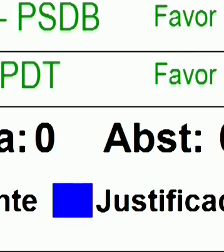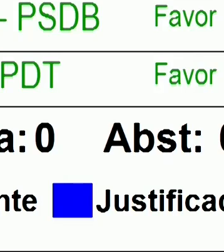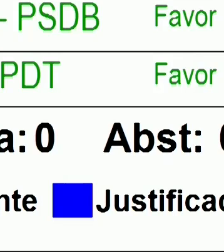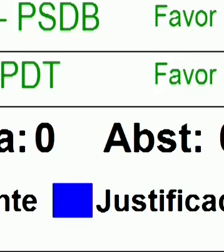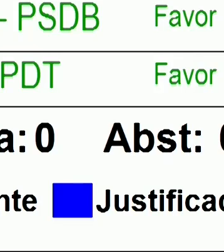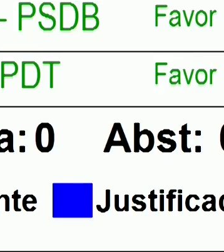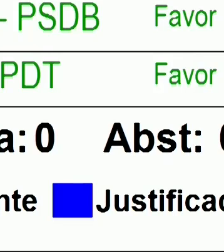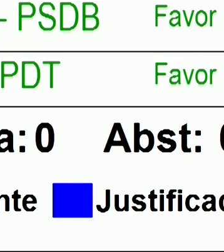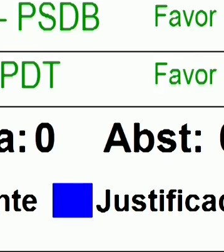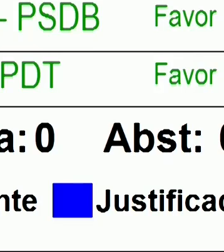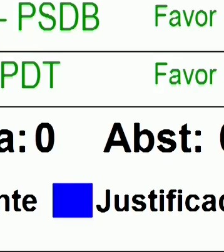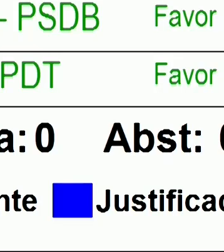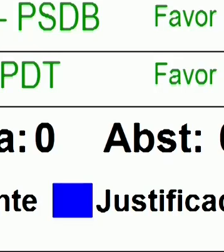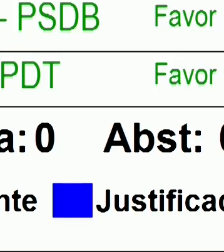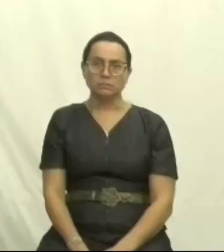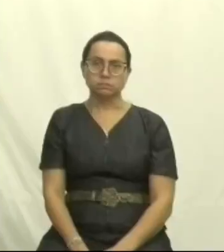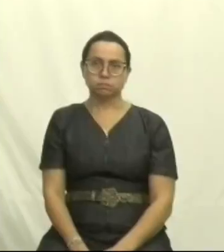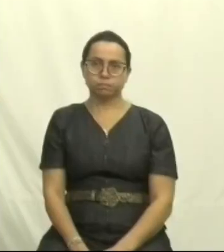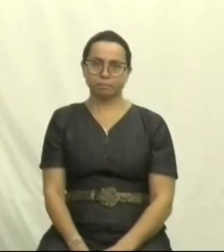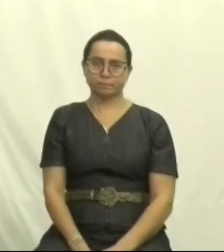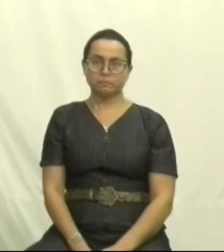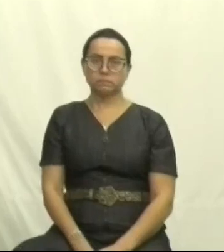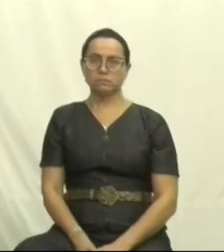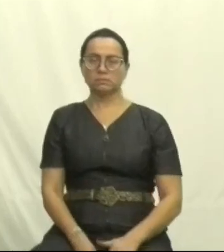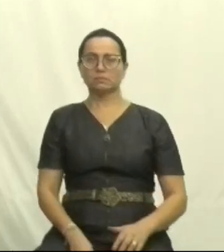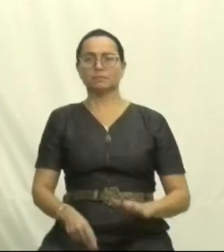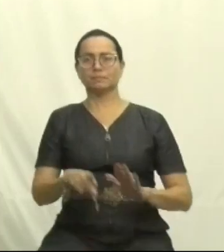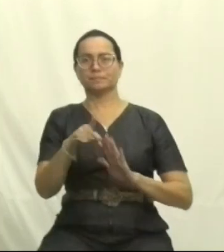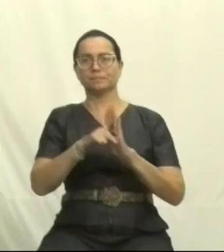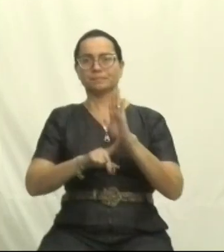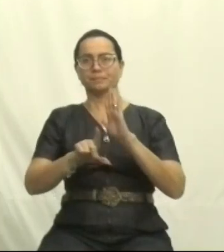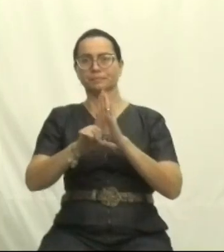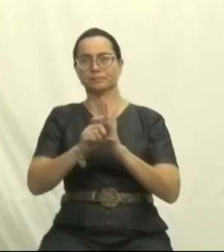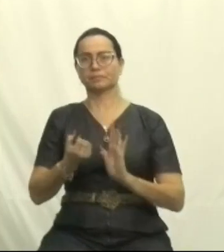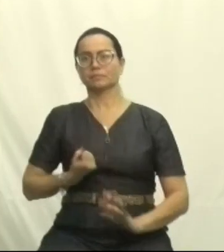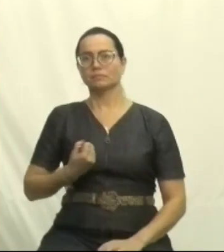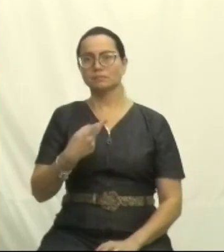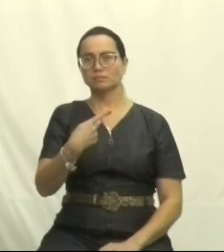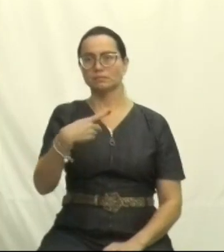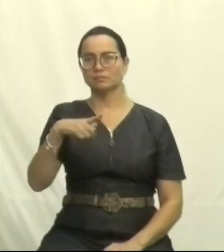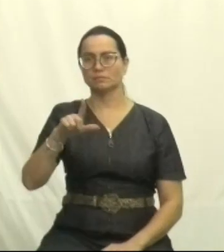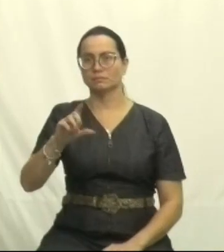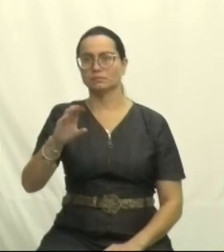Em única discussão e votação, o projeto de lei número